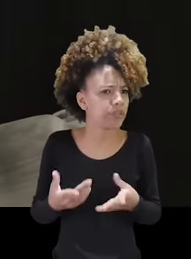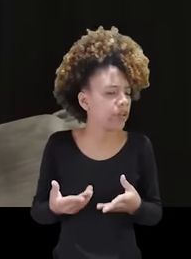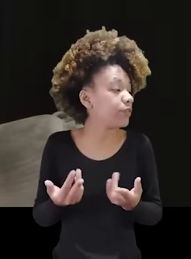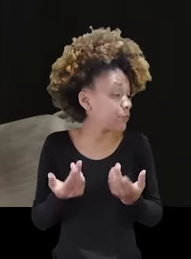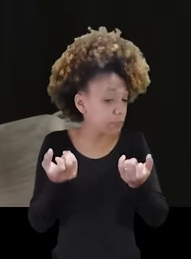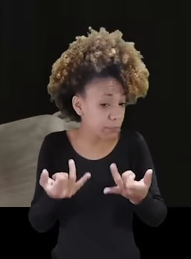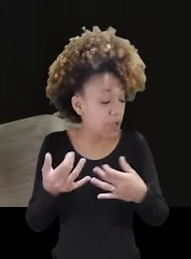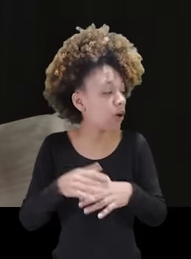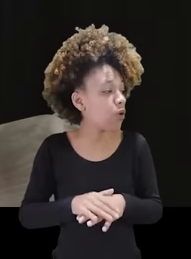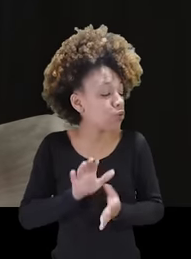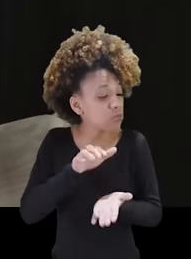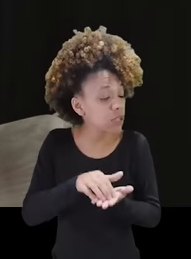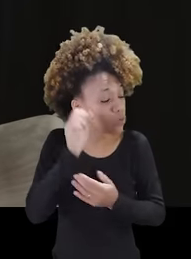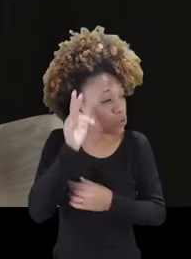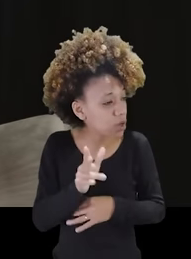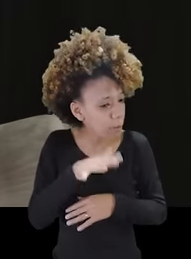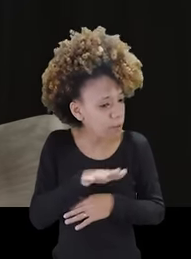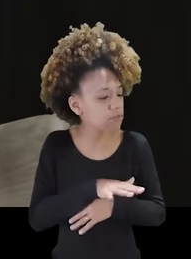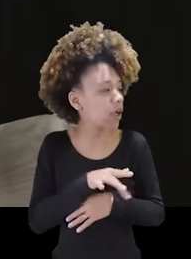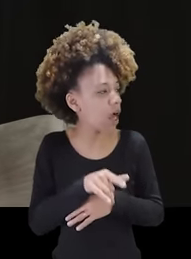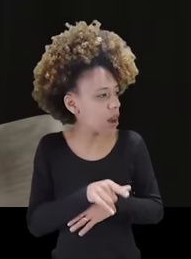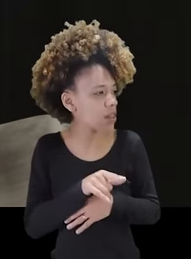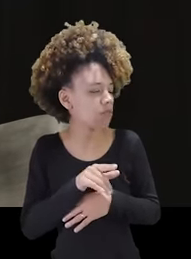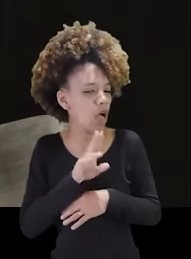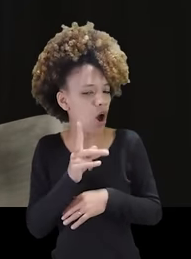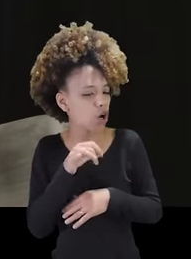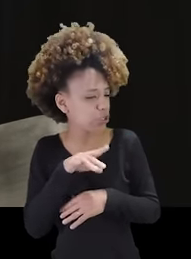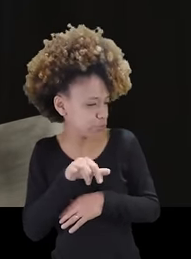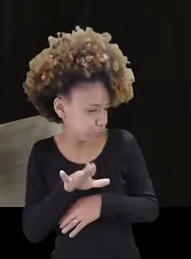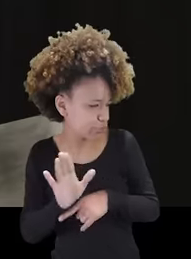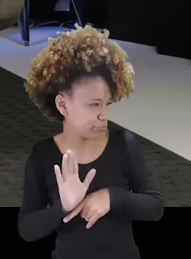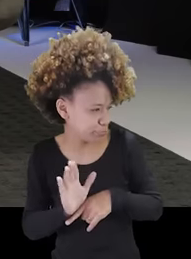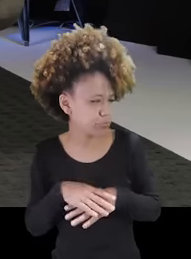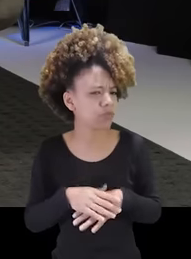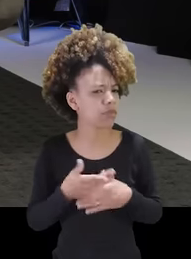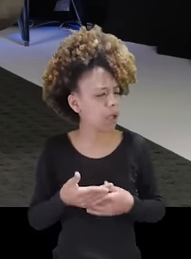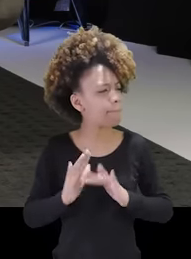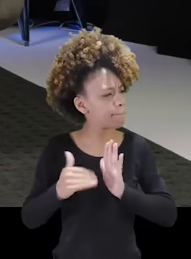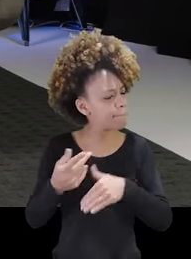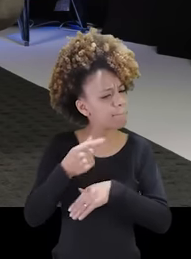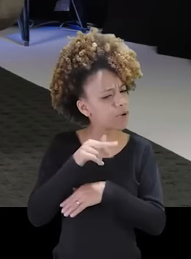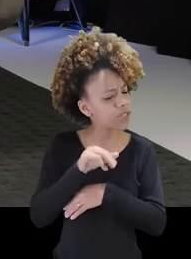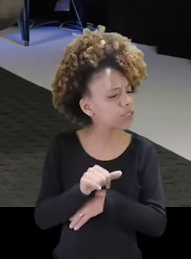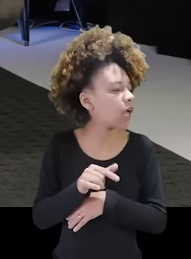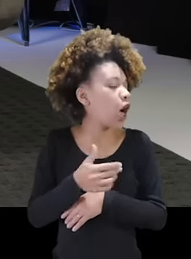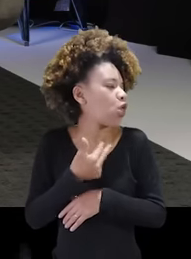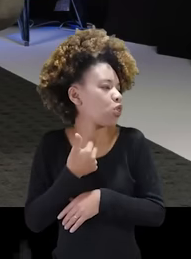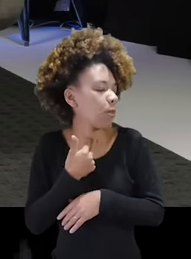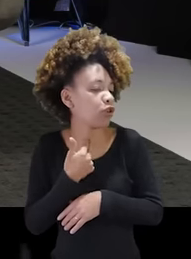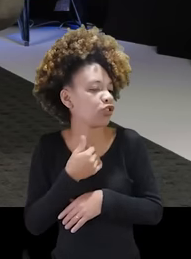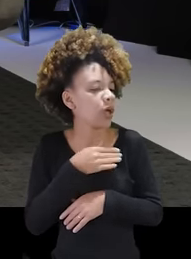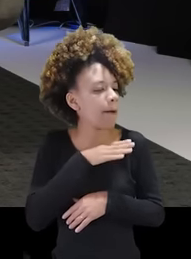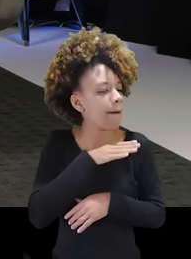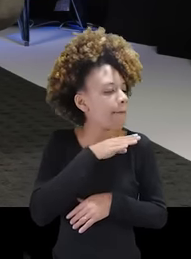volta a falar o Centro Cultural da parada toda é ali no Hollywood né tal os caras são muito progressistas se você é muito Progressista você não pode chegar para